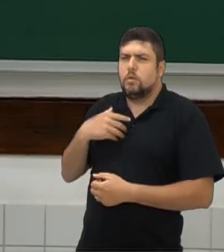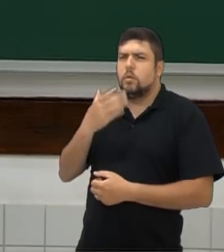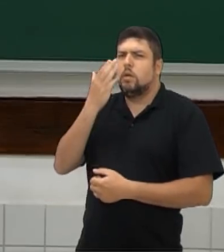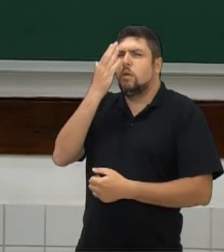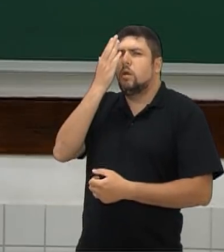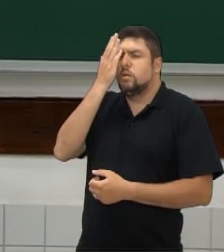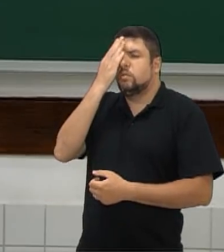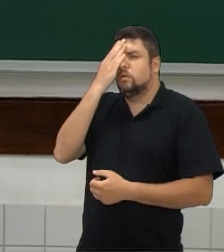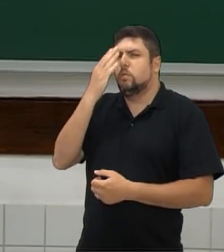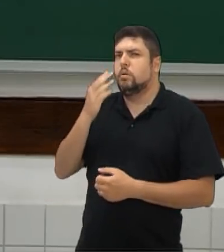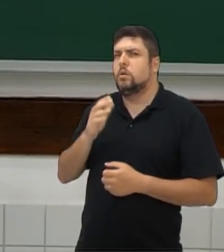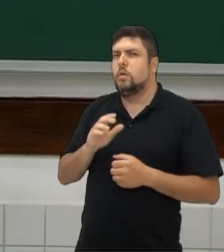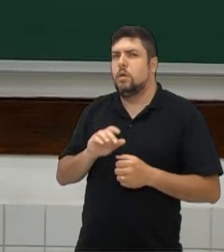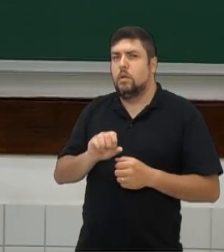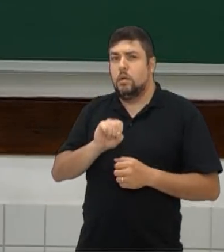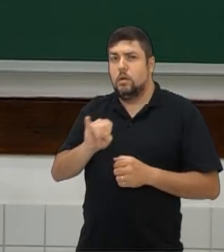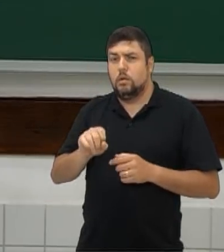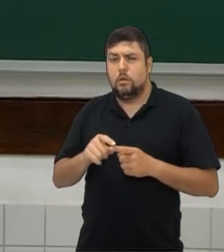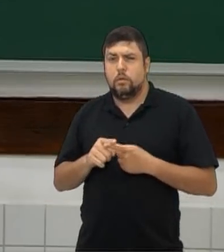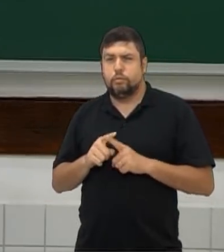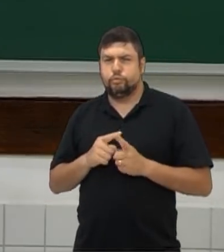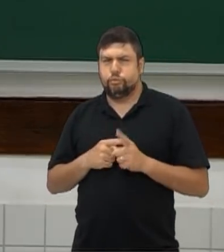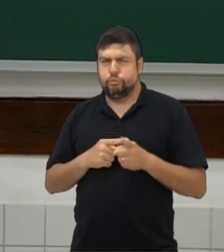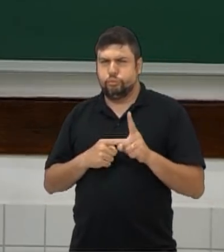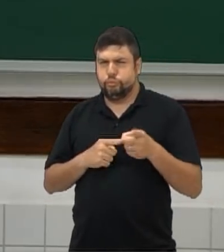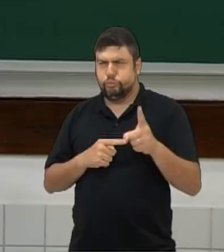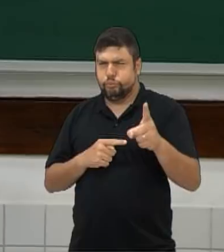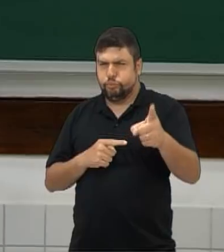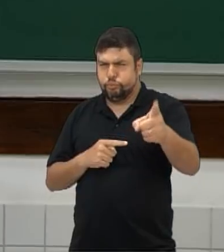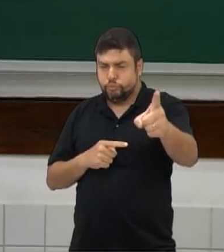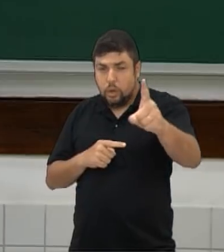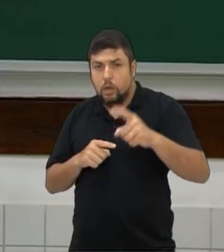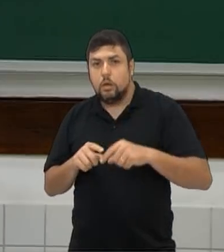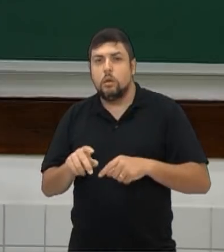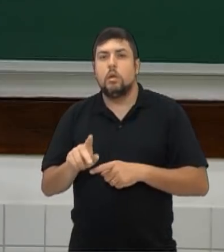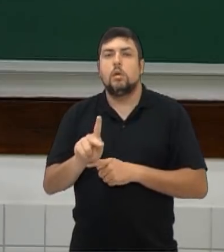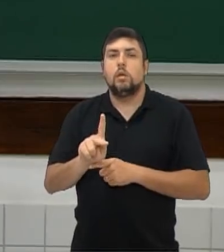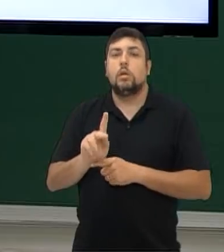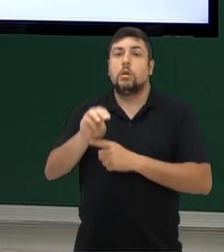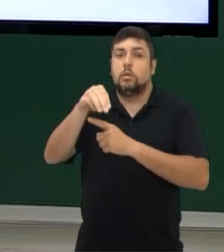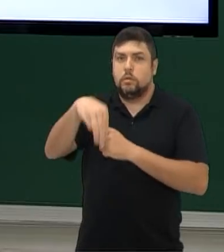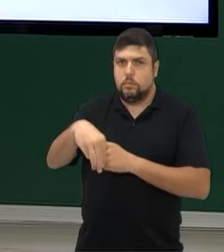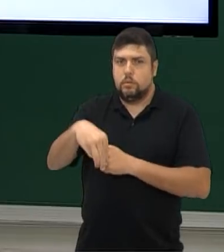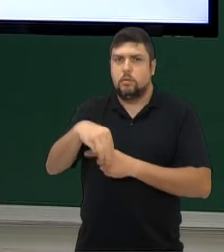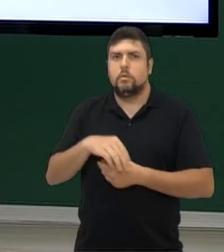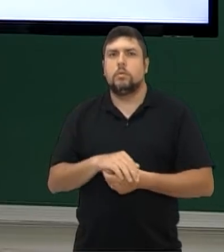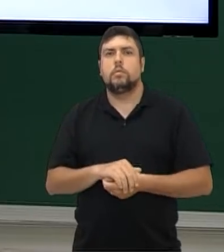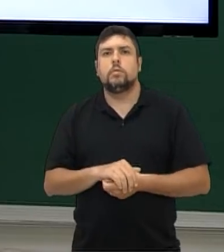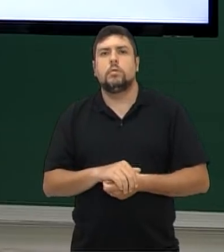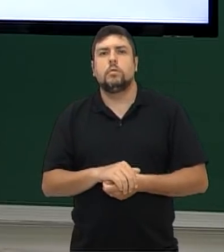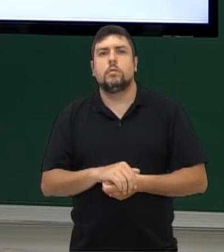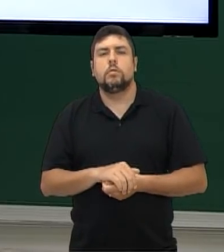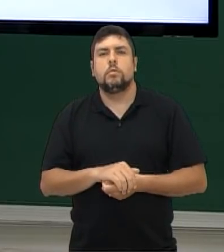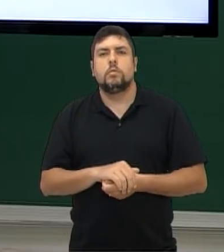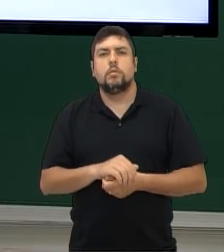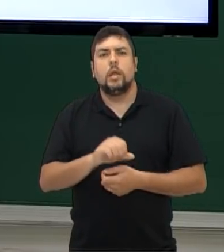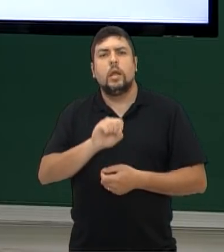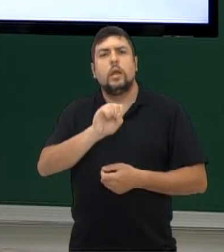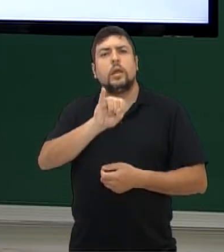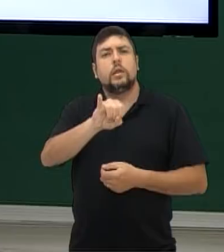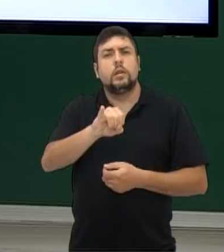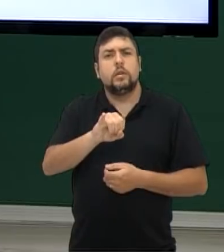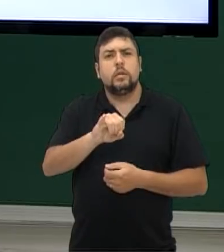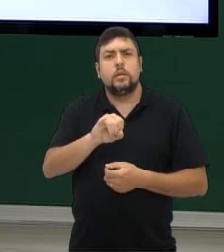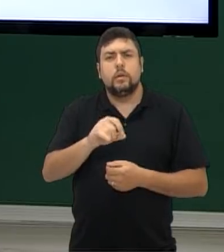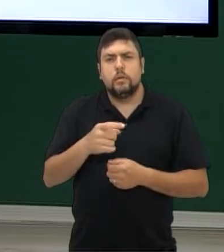vou medir uma distância muito grande, eu uso o quilômetro, certo? Quando eu vou medir uma